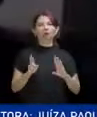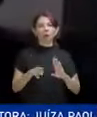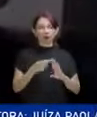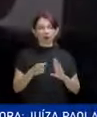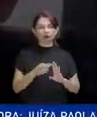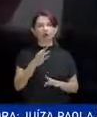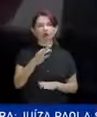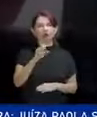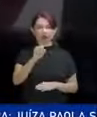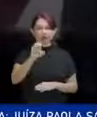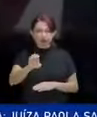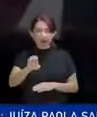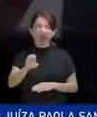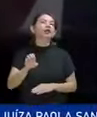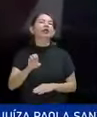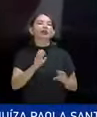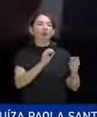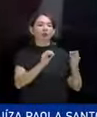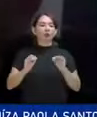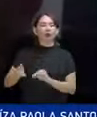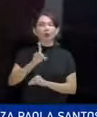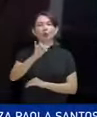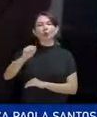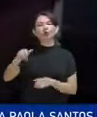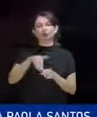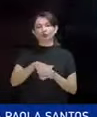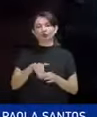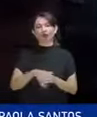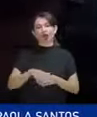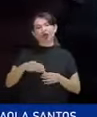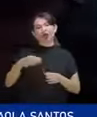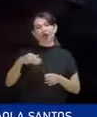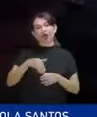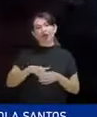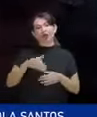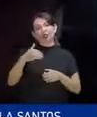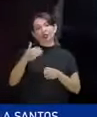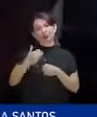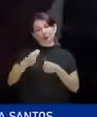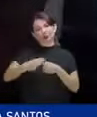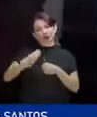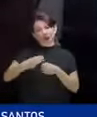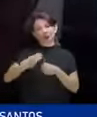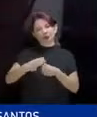que parametrizaram essas novas datas, né, que em decorrente da alteração